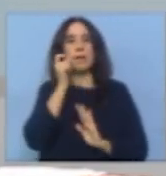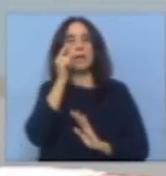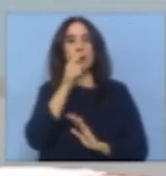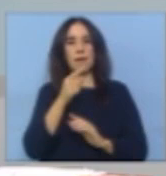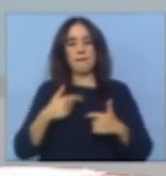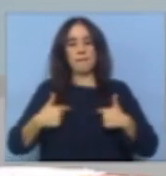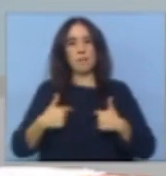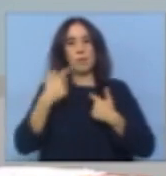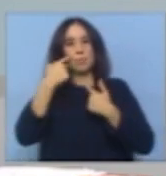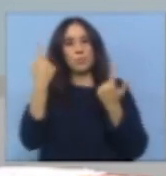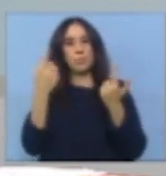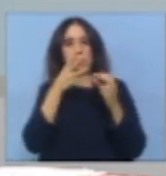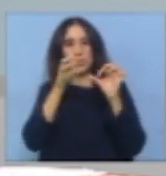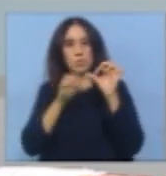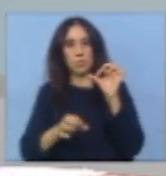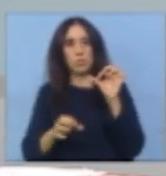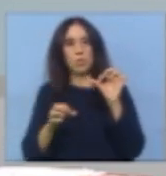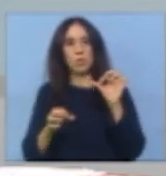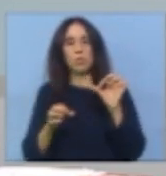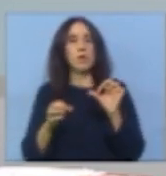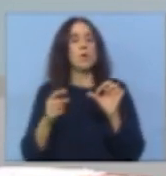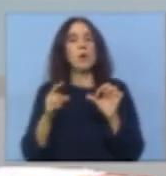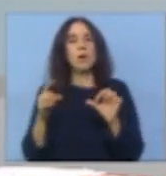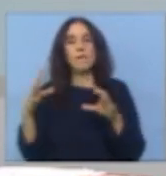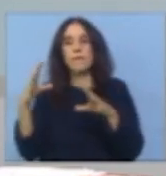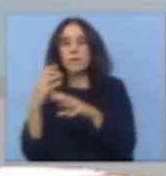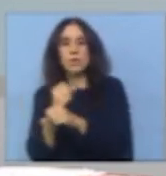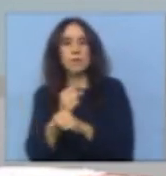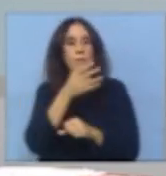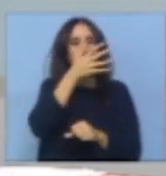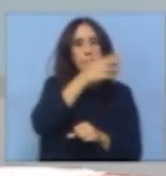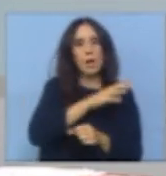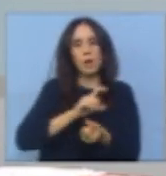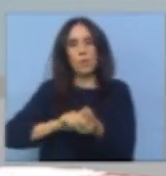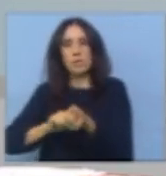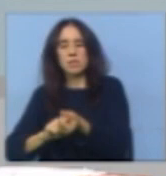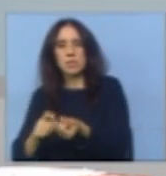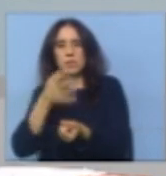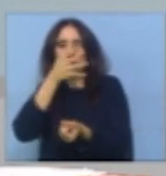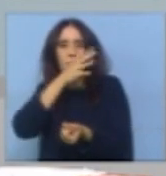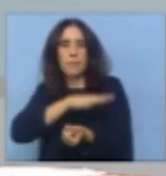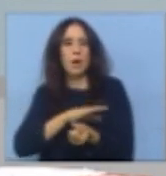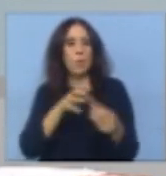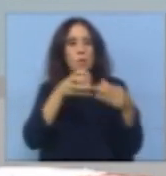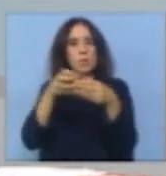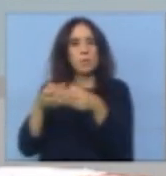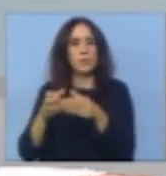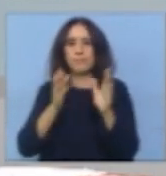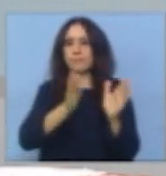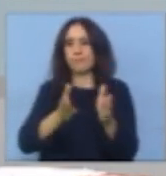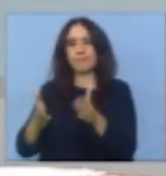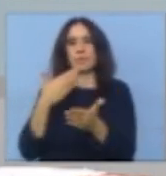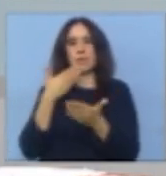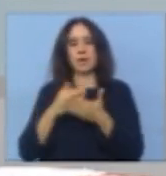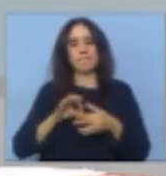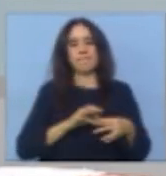professam publicamente, supera os fechamentos, os conflitos, o racismo, o tribalismo, promovendo por todo o lado a reconciliação, a